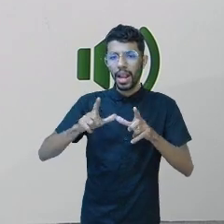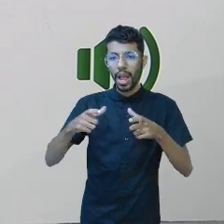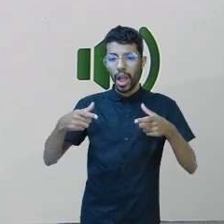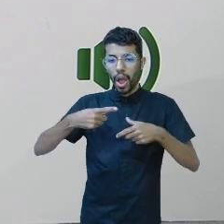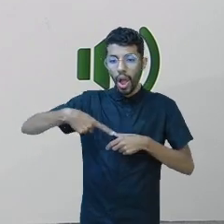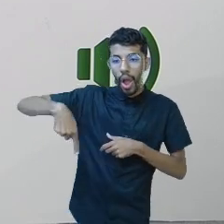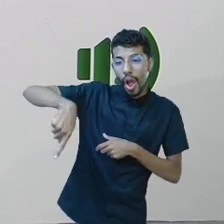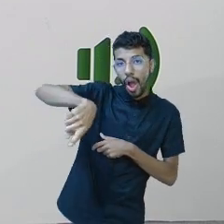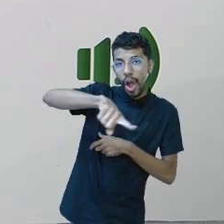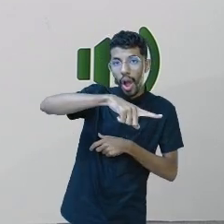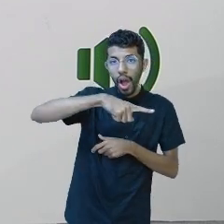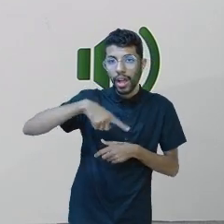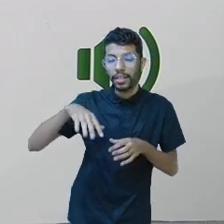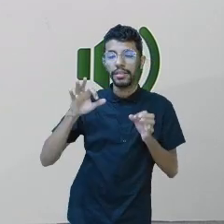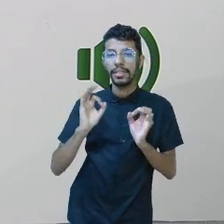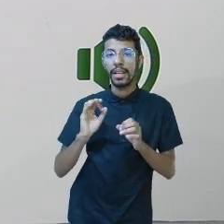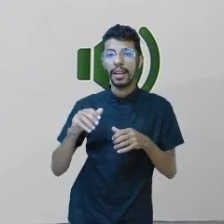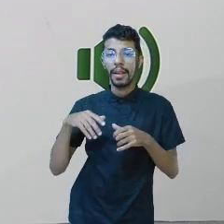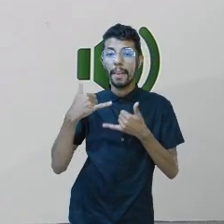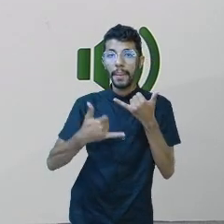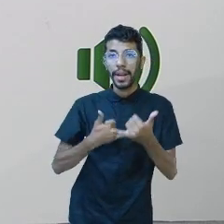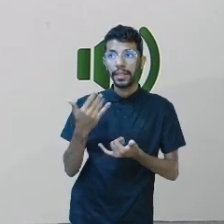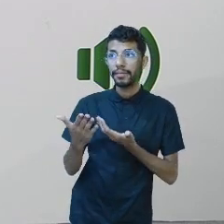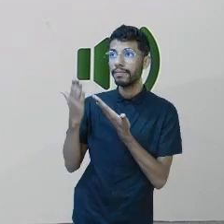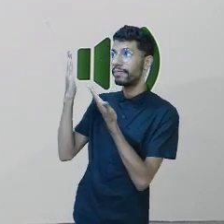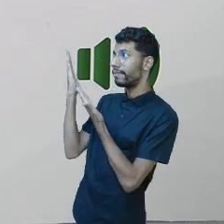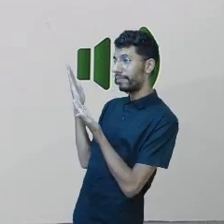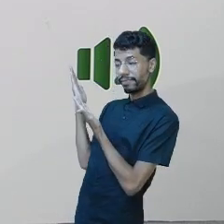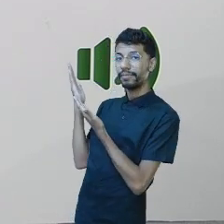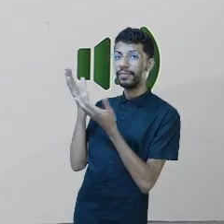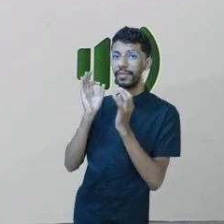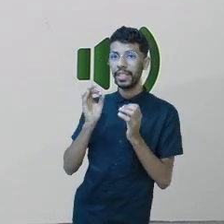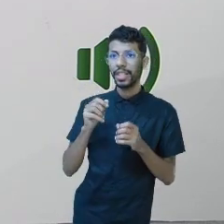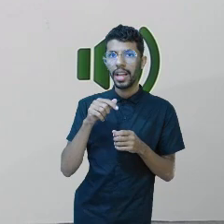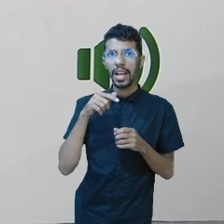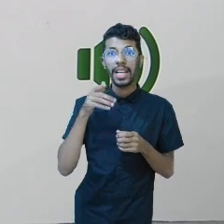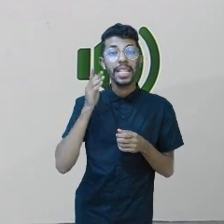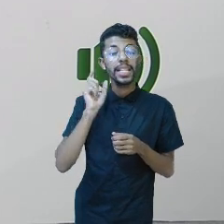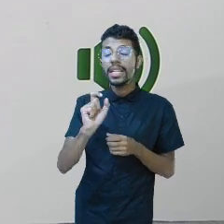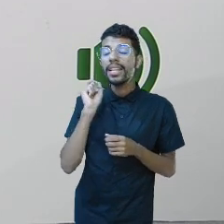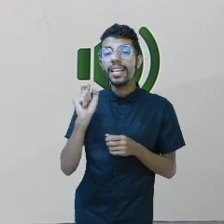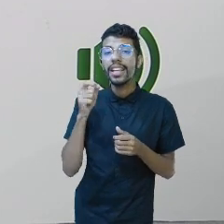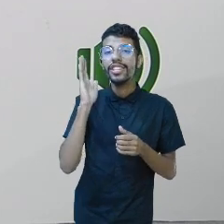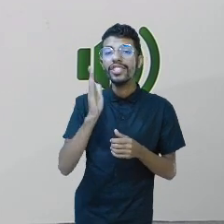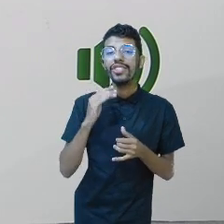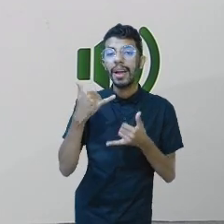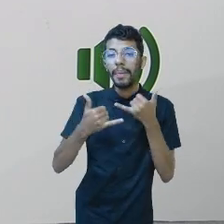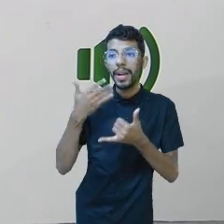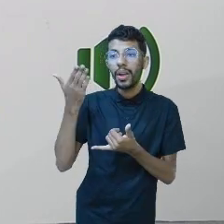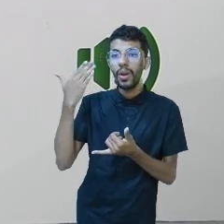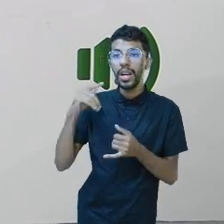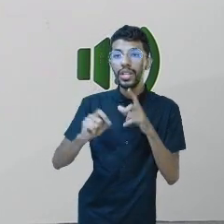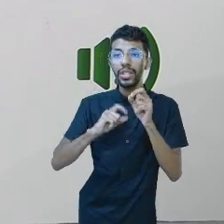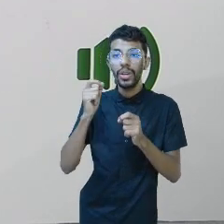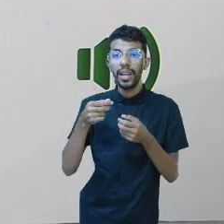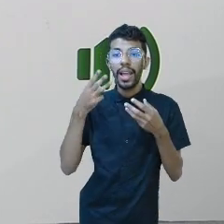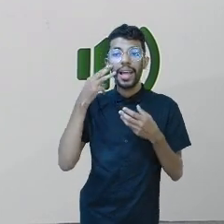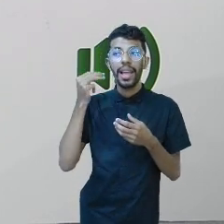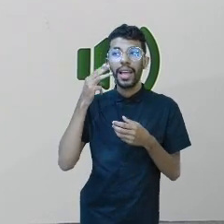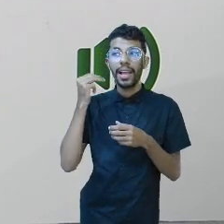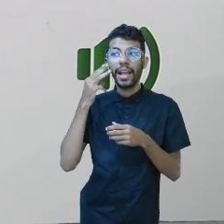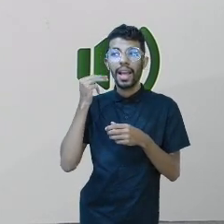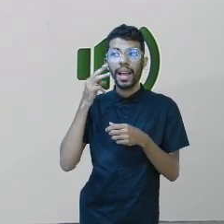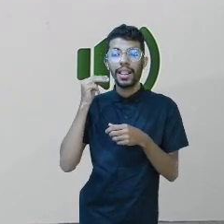brincadeira de escravos de Jó. Quem já brincou de gata pintada? É aquele que faz assim com a mão,